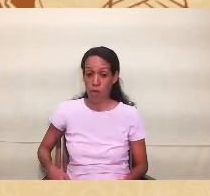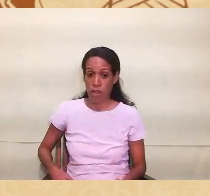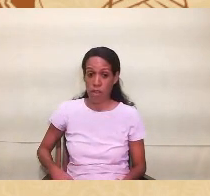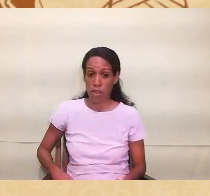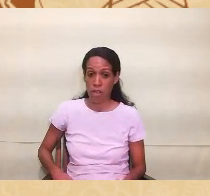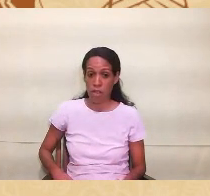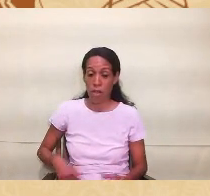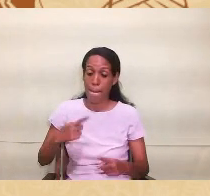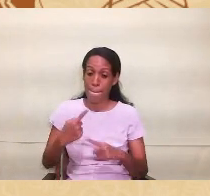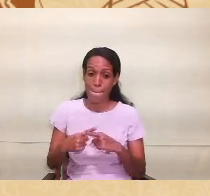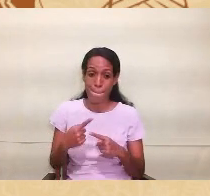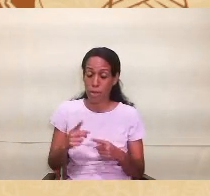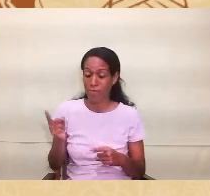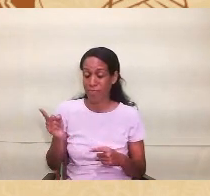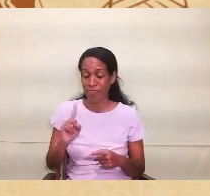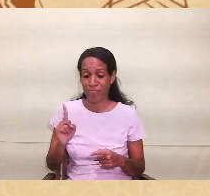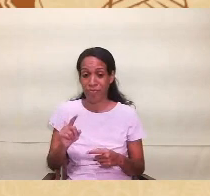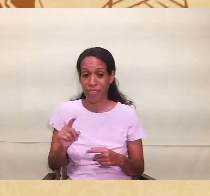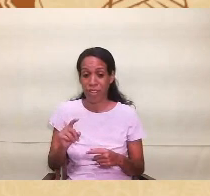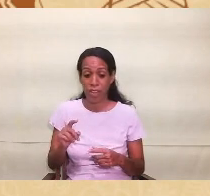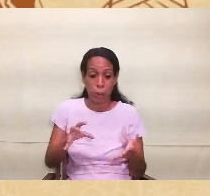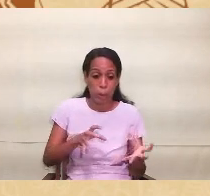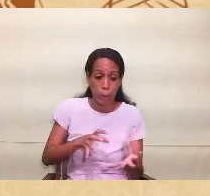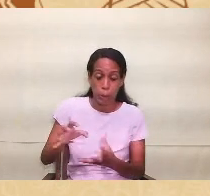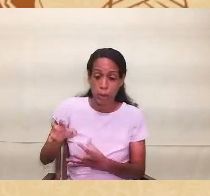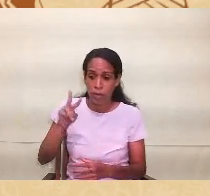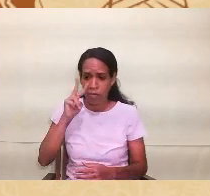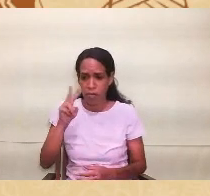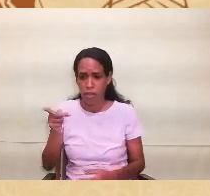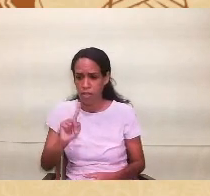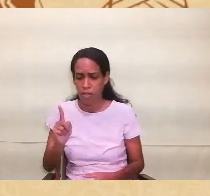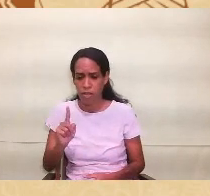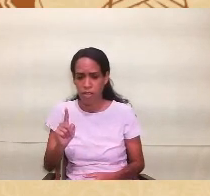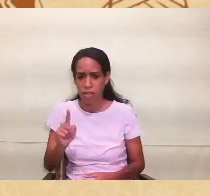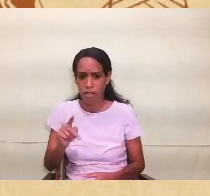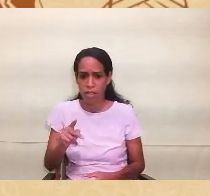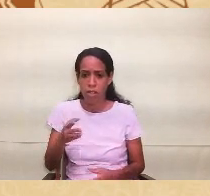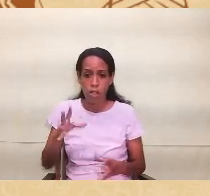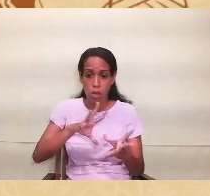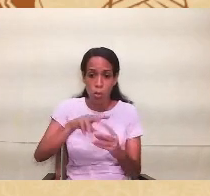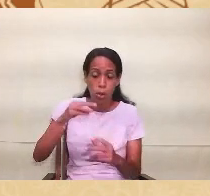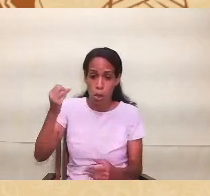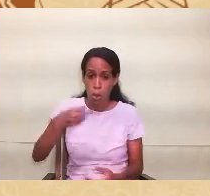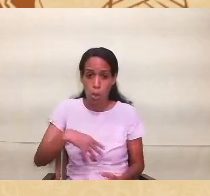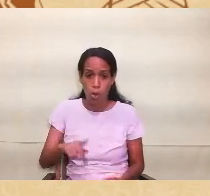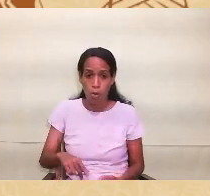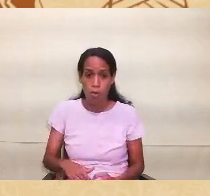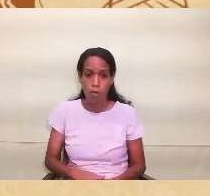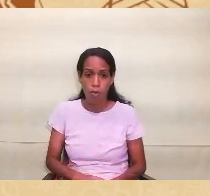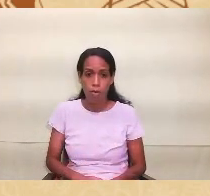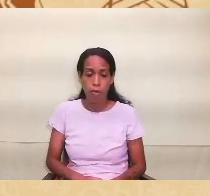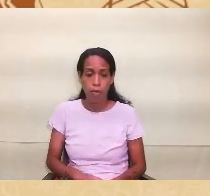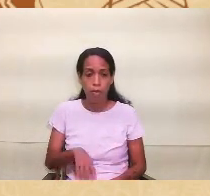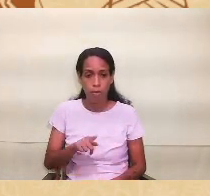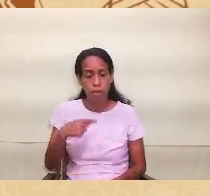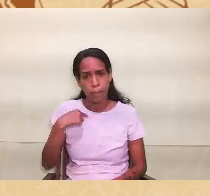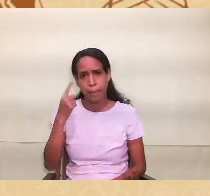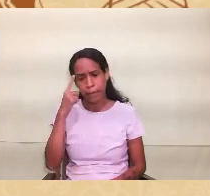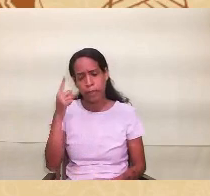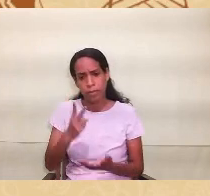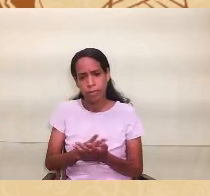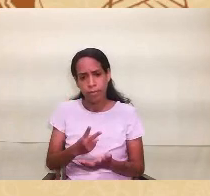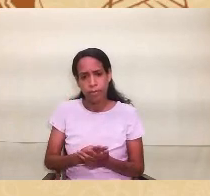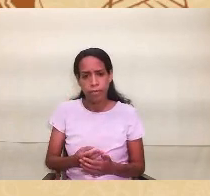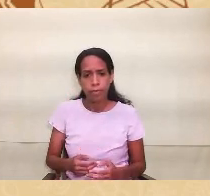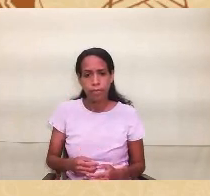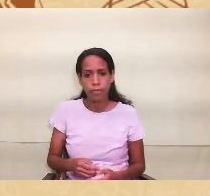Porque senão você desmobiliza e aí vem de novo eles dão um golpe de novo, né? Pelo menos eu penso assim.